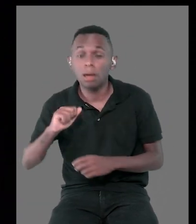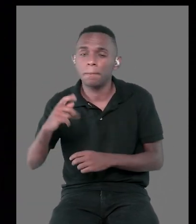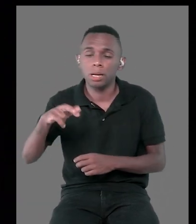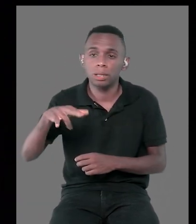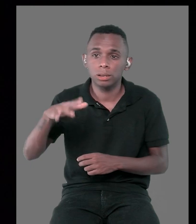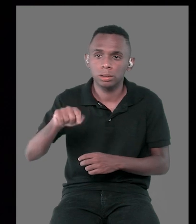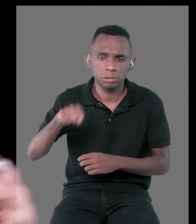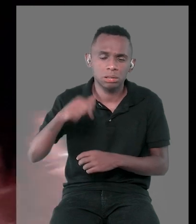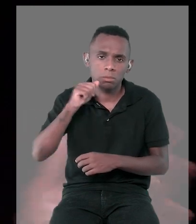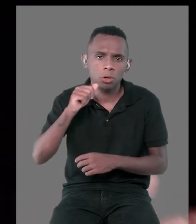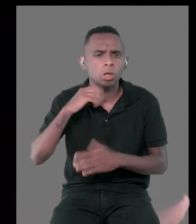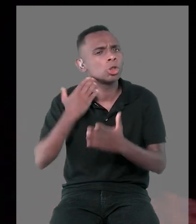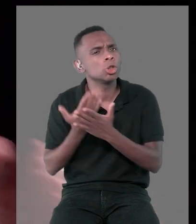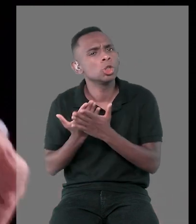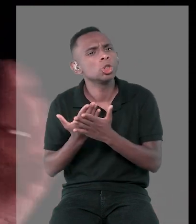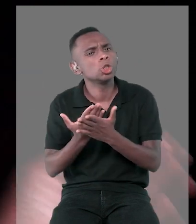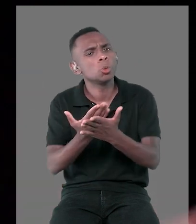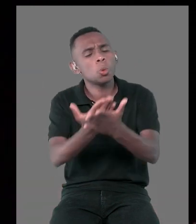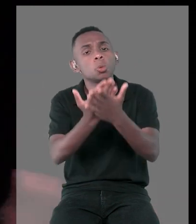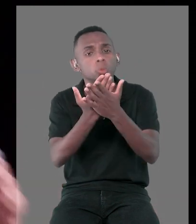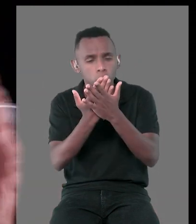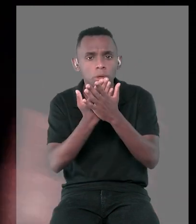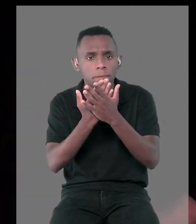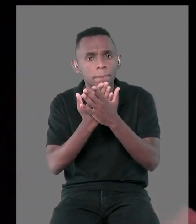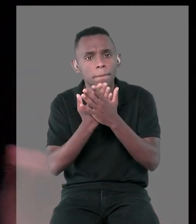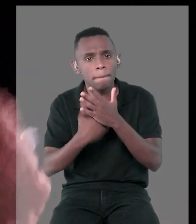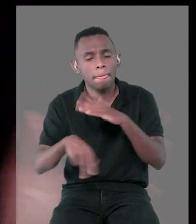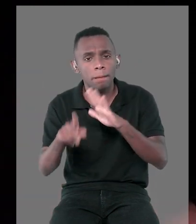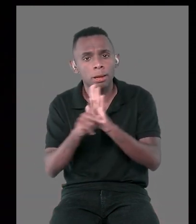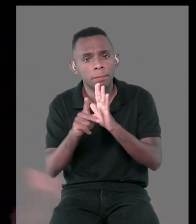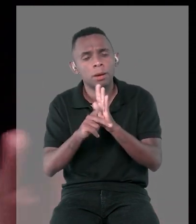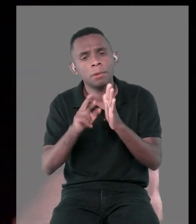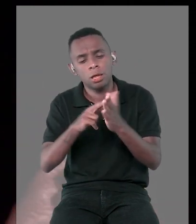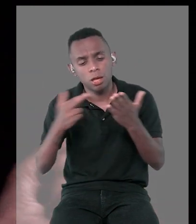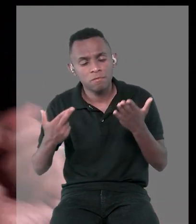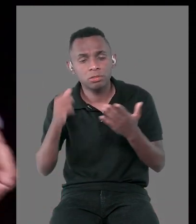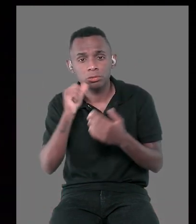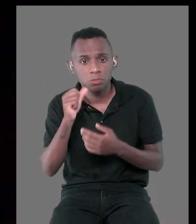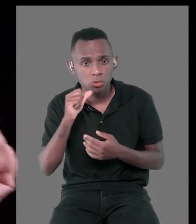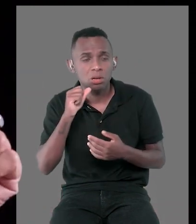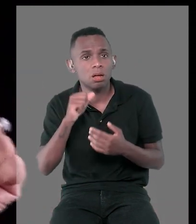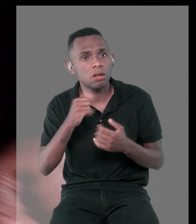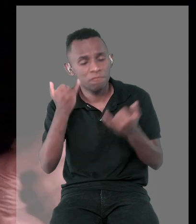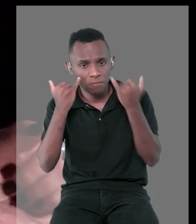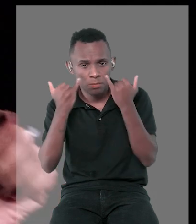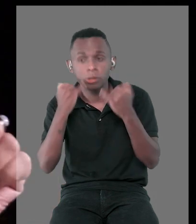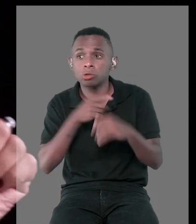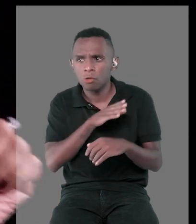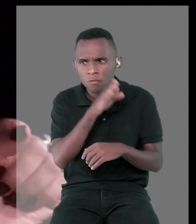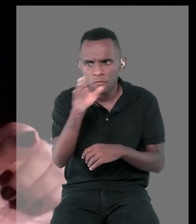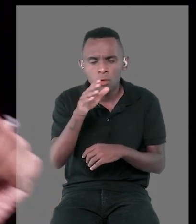Maria Nunes, que estudou toda a produção da Clarice nas revistas femininas. Nós fomos